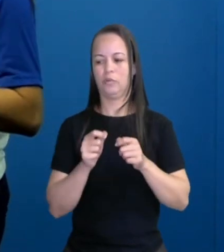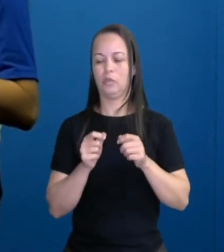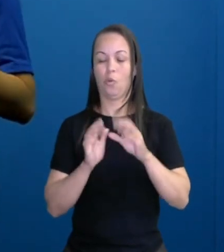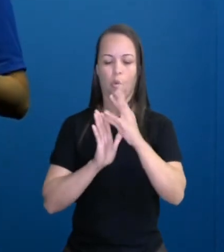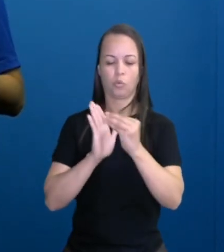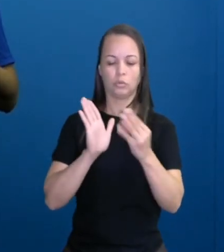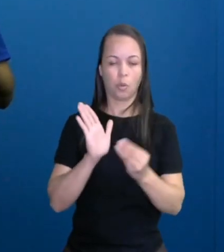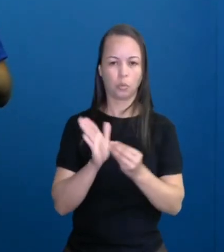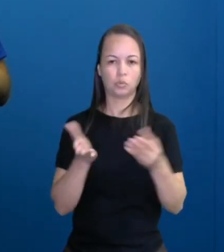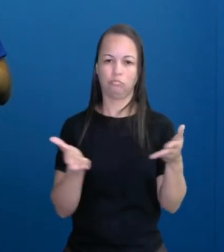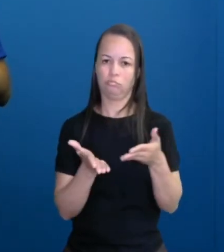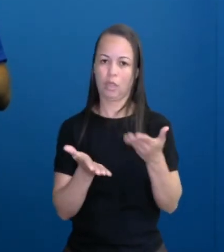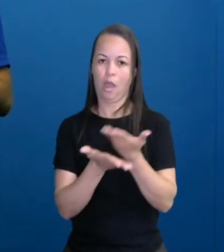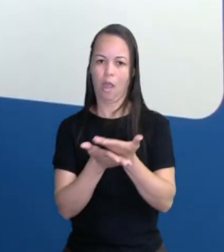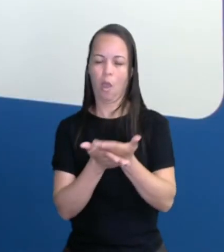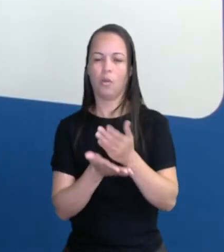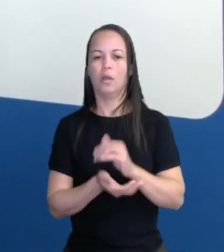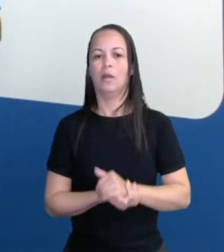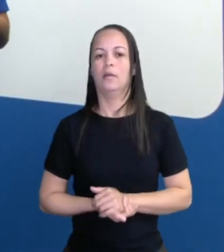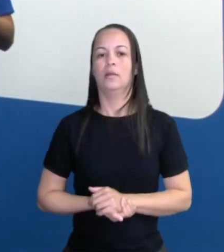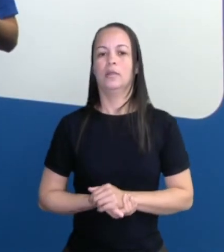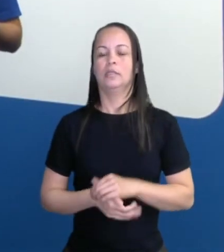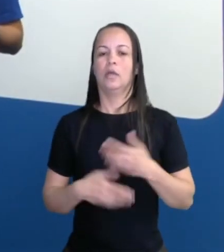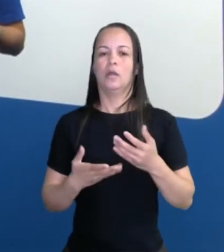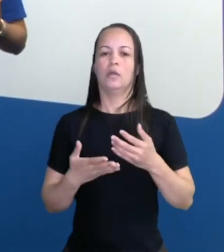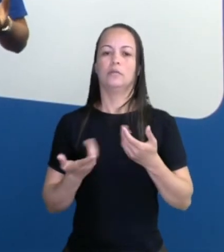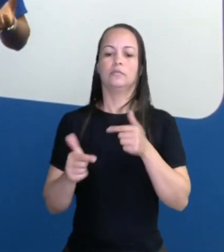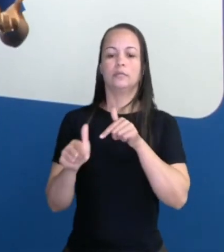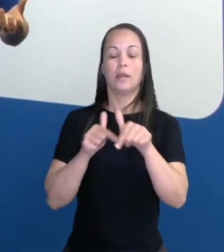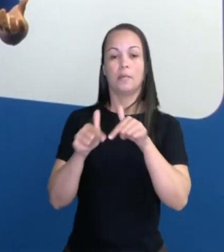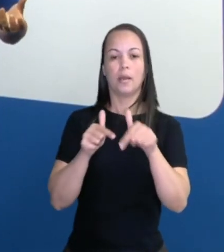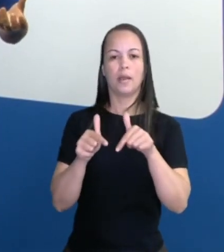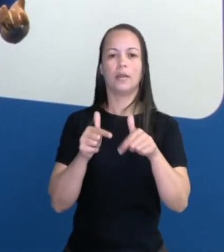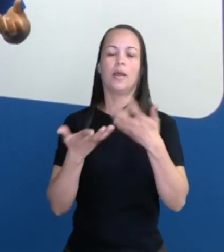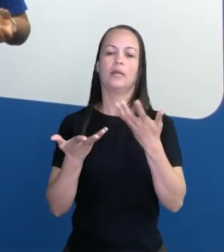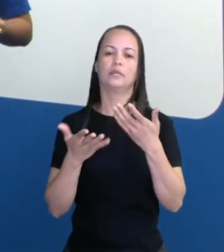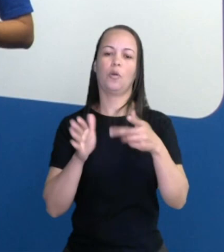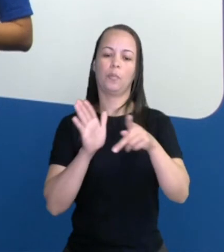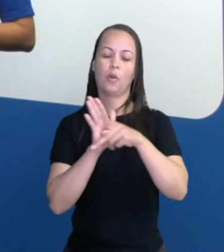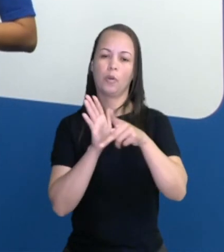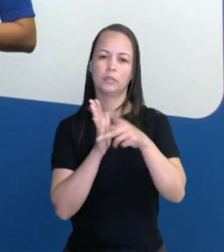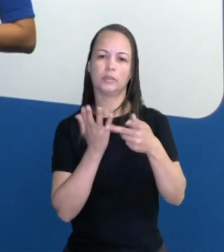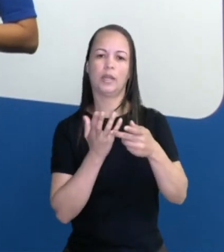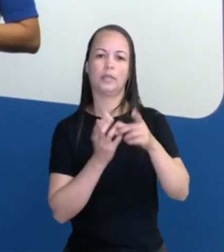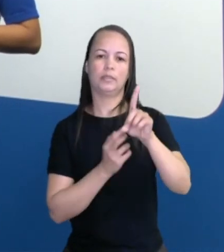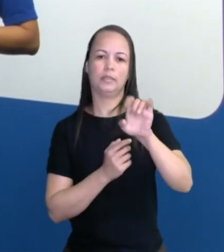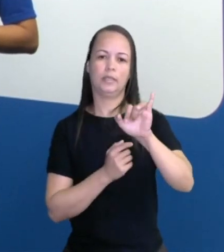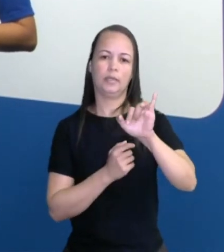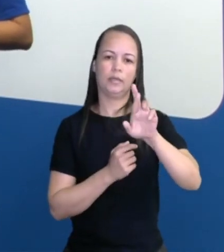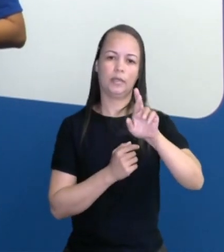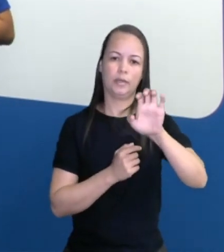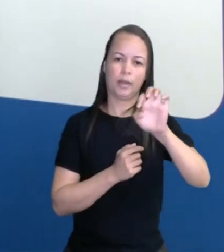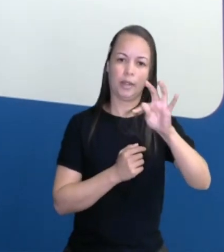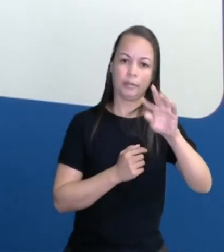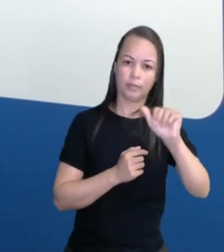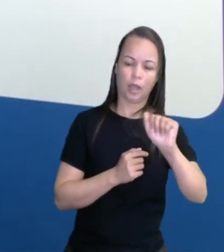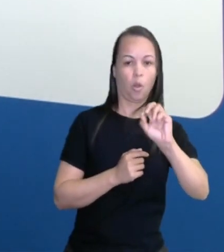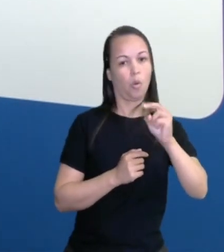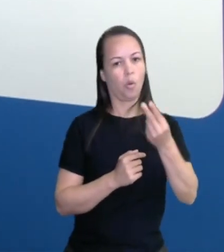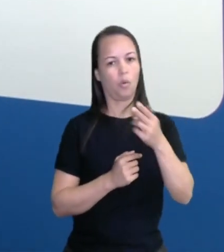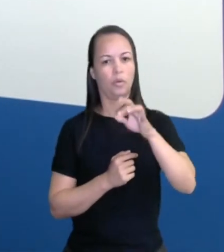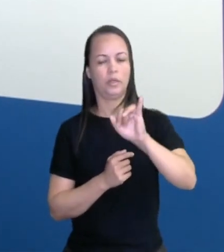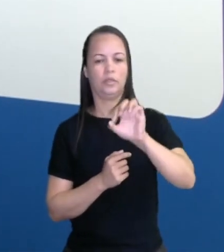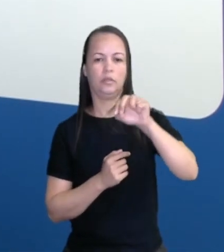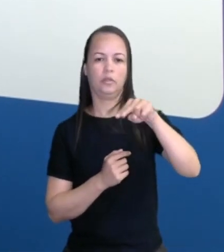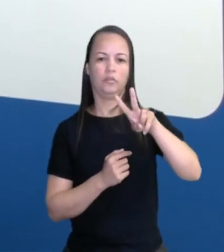hoje. Trabalhar com problemas que envolvia proporcionalidade direta ou inversa, tá bom? Então,